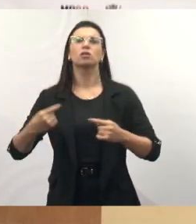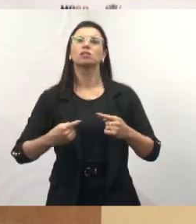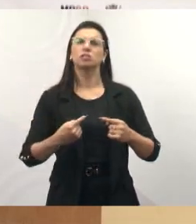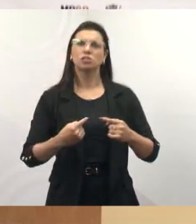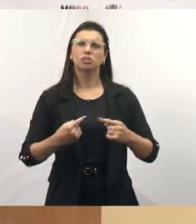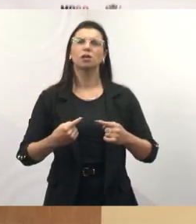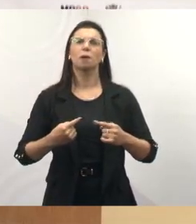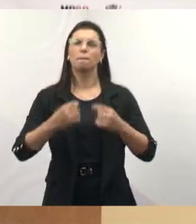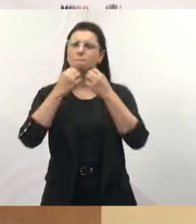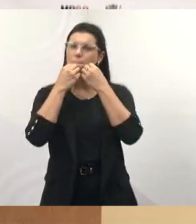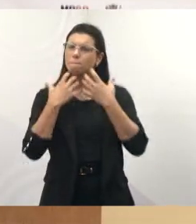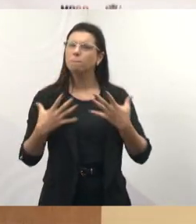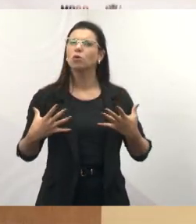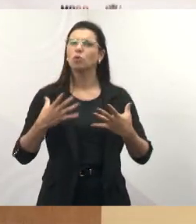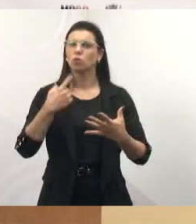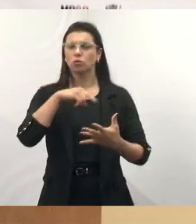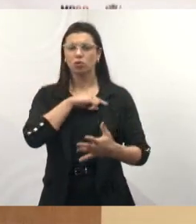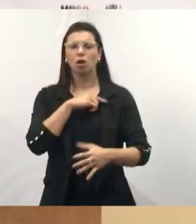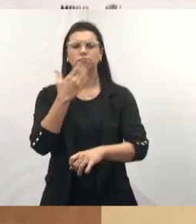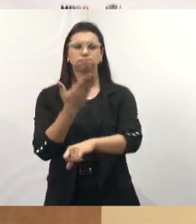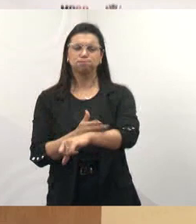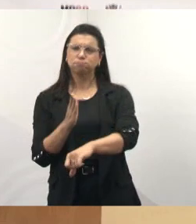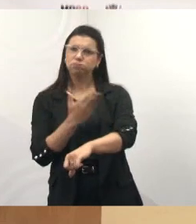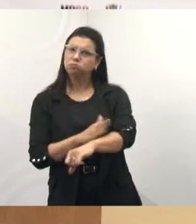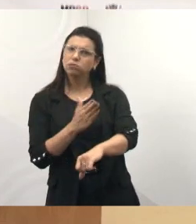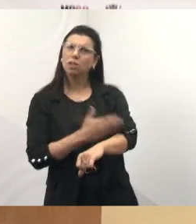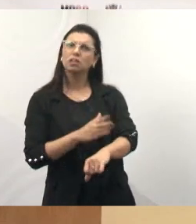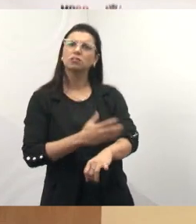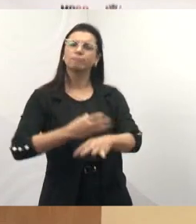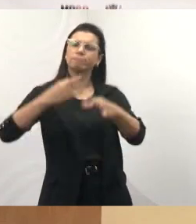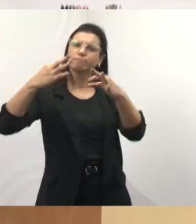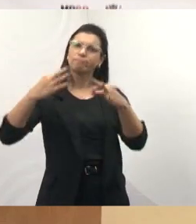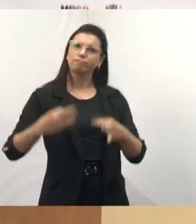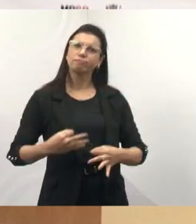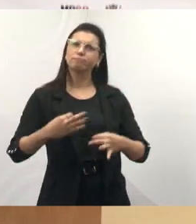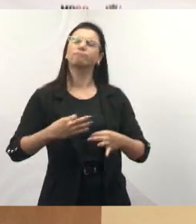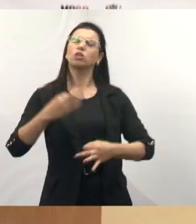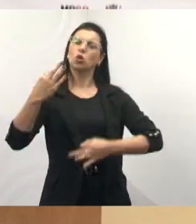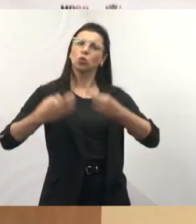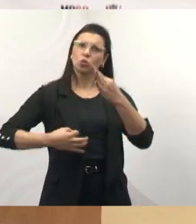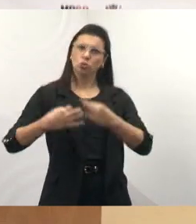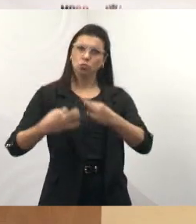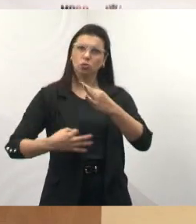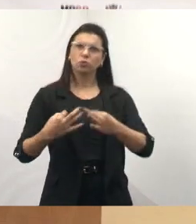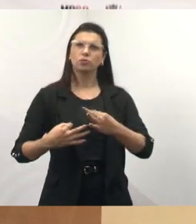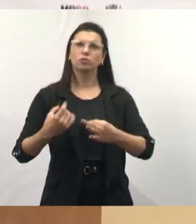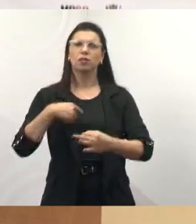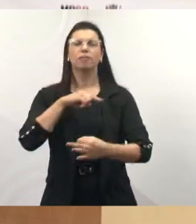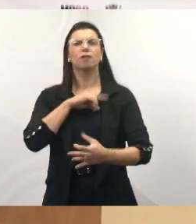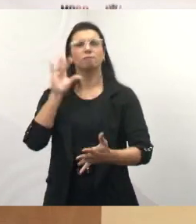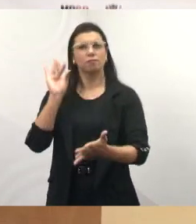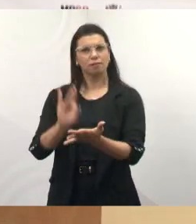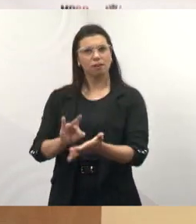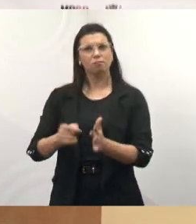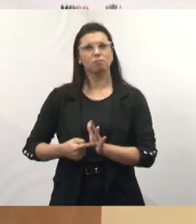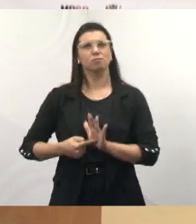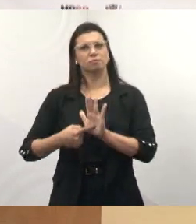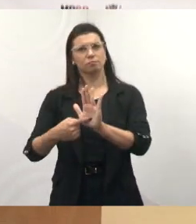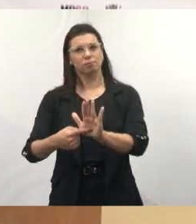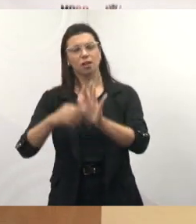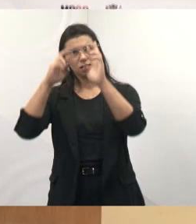política necessária, a política da ética, da honestidade, a política da sinceridade. Então,